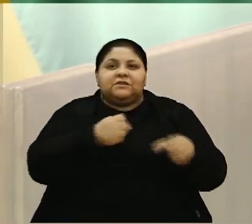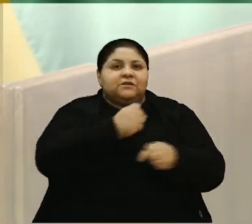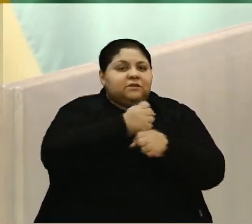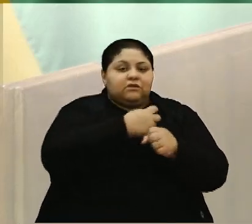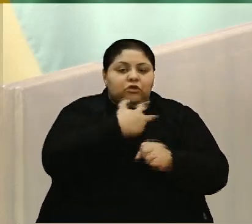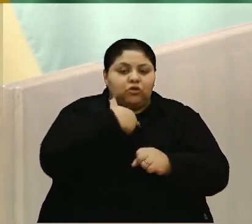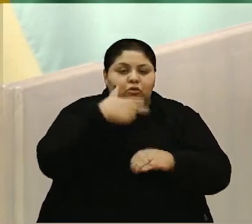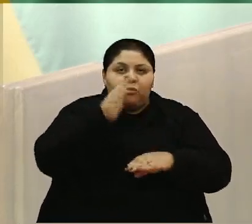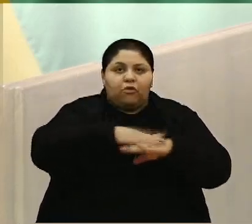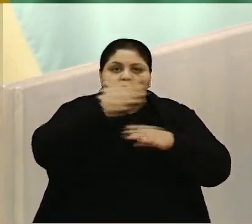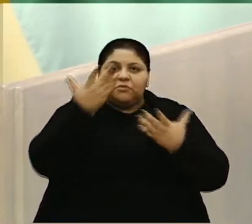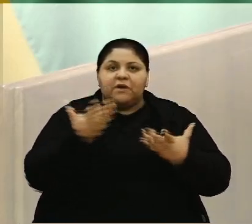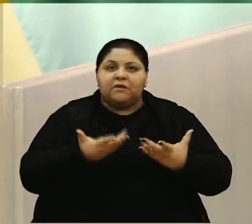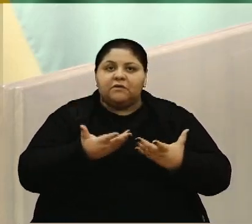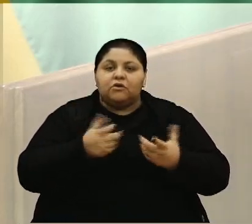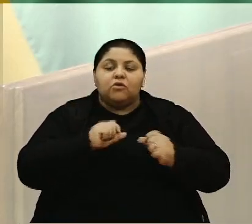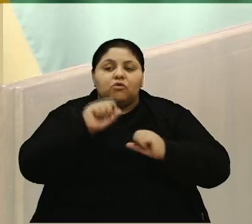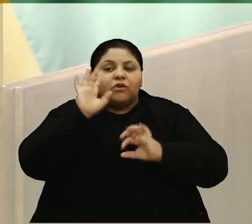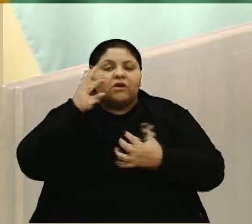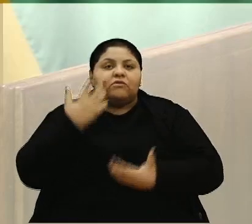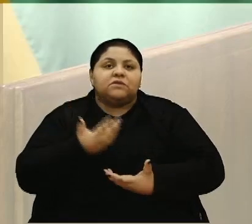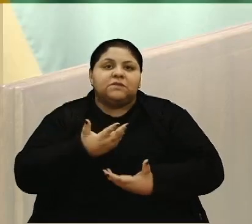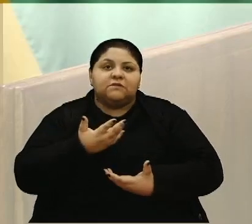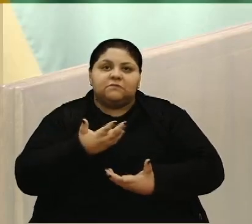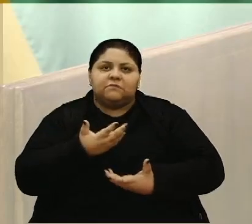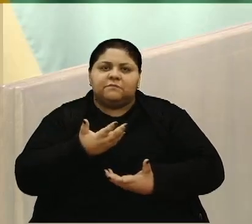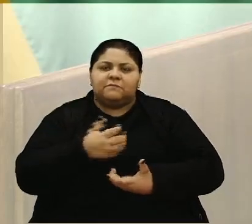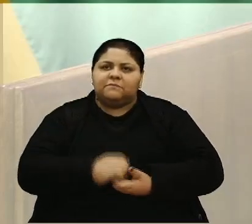mais? Tem apontamento? O que está acontecendo?